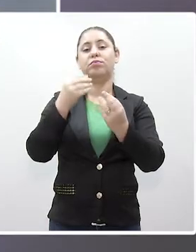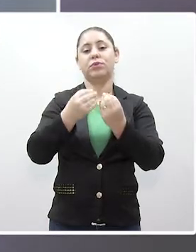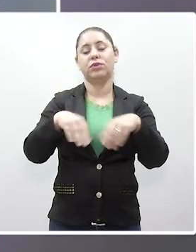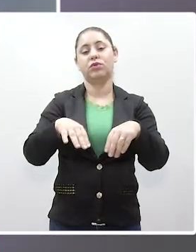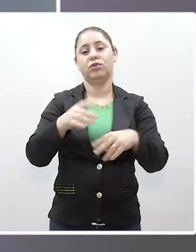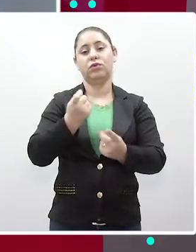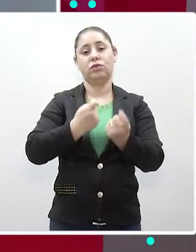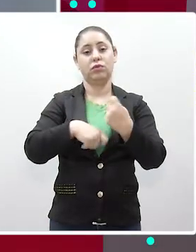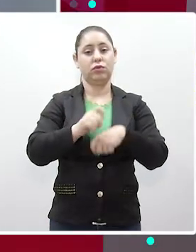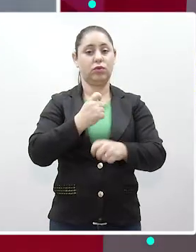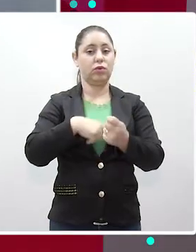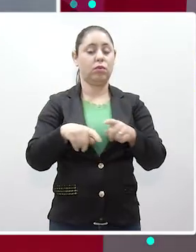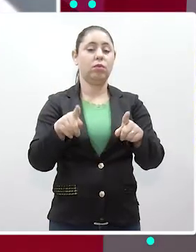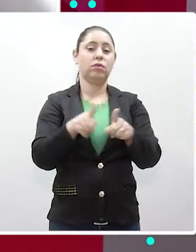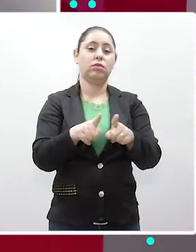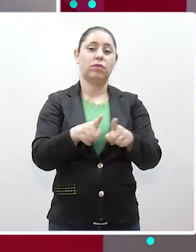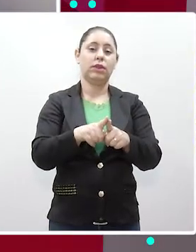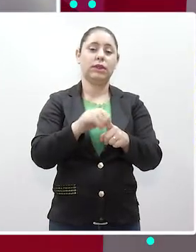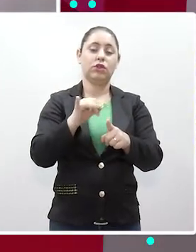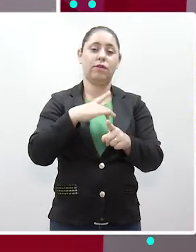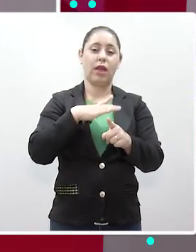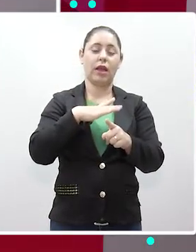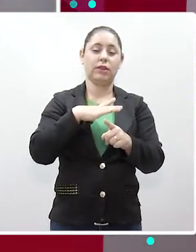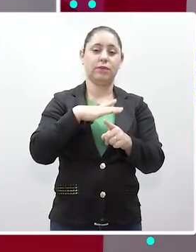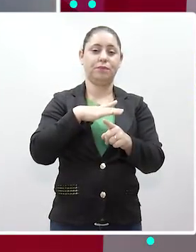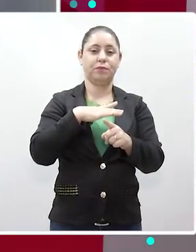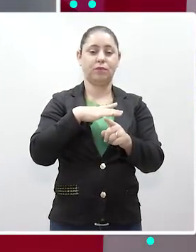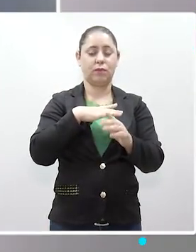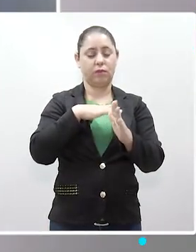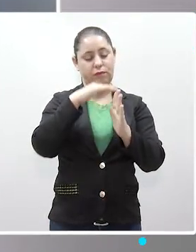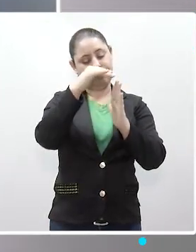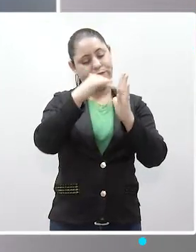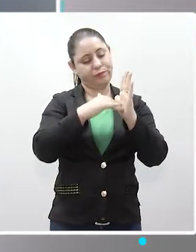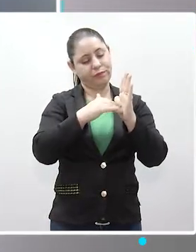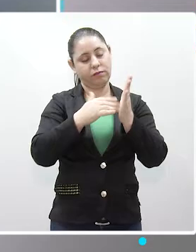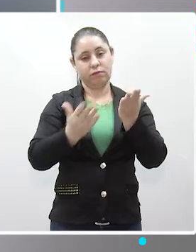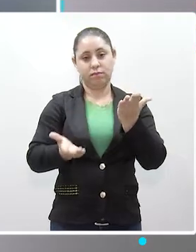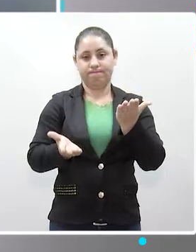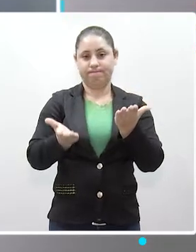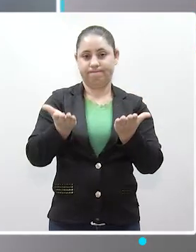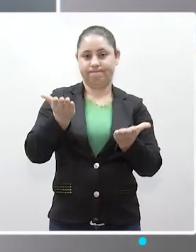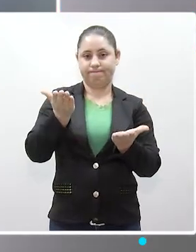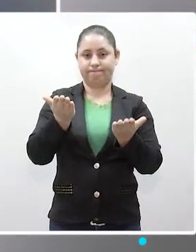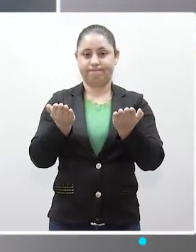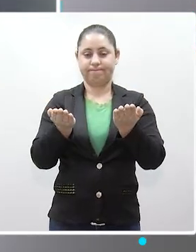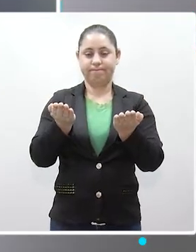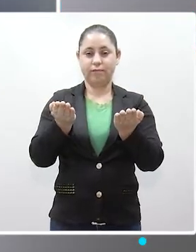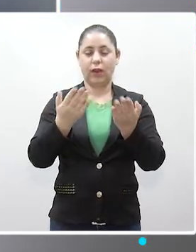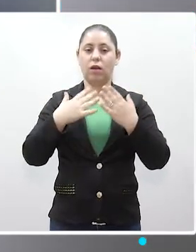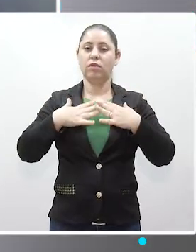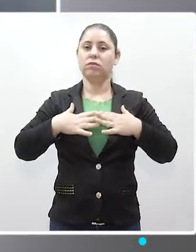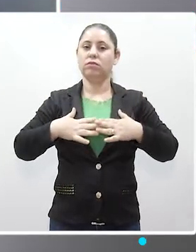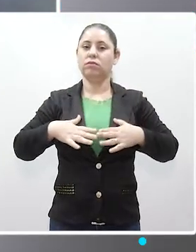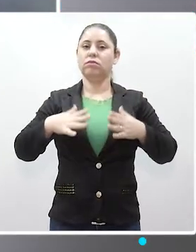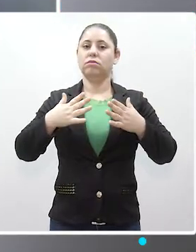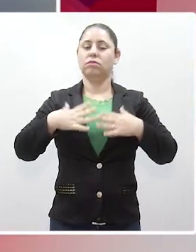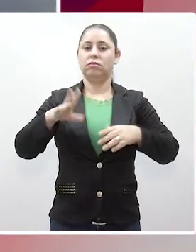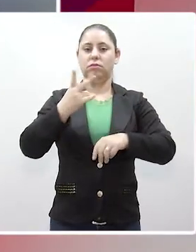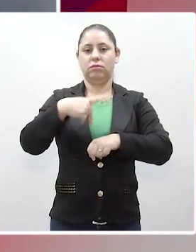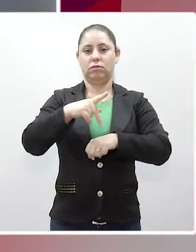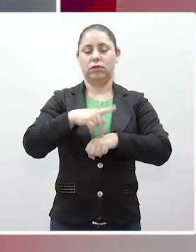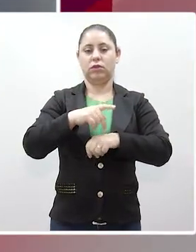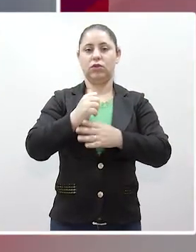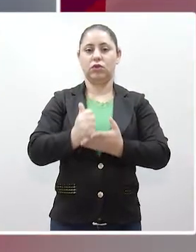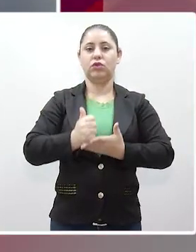atividade econômica. Então, se a gente tivesse uma agenda de maior estabilidade no país, né, uma calmaria maior no